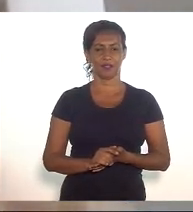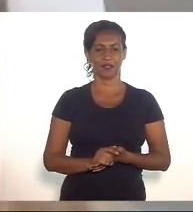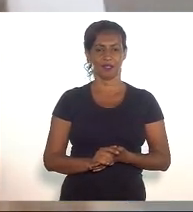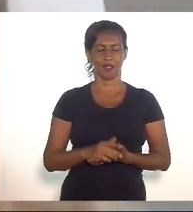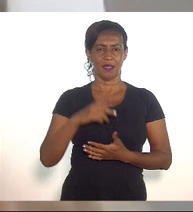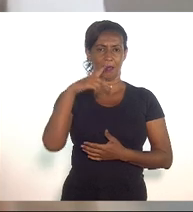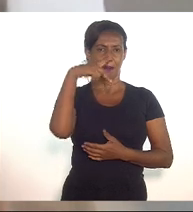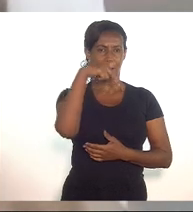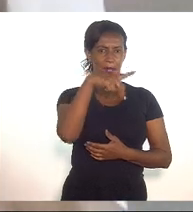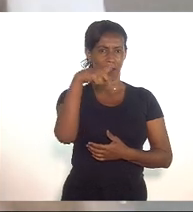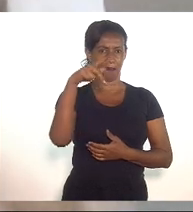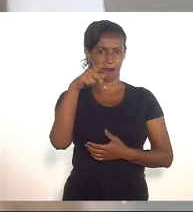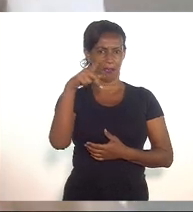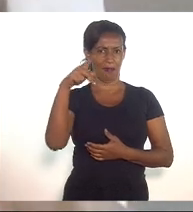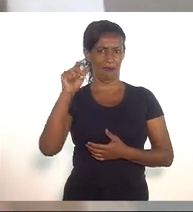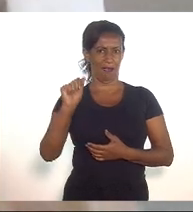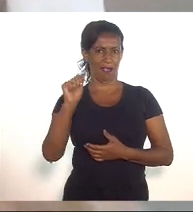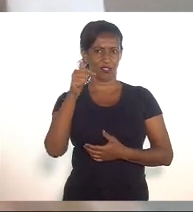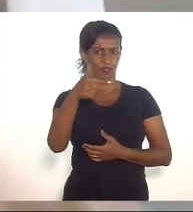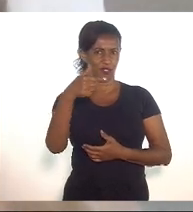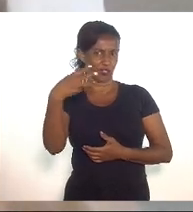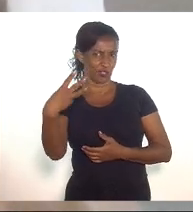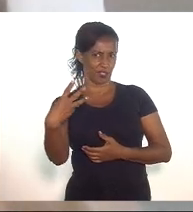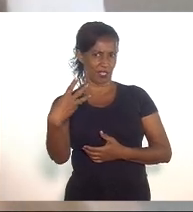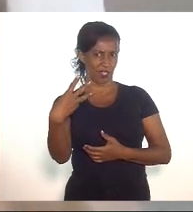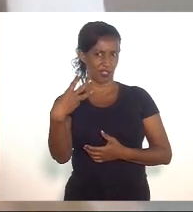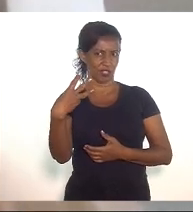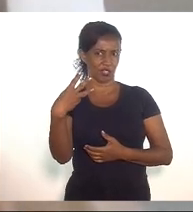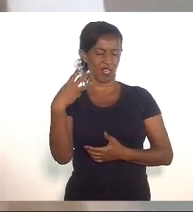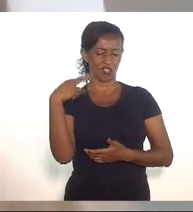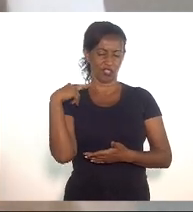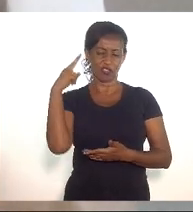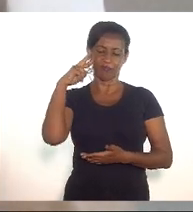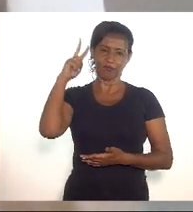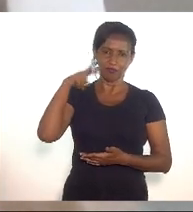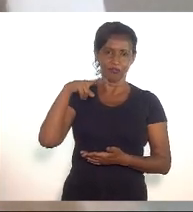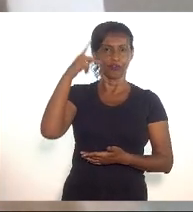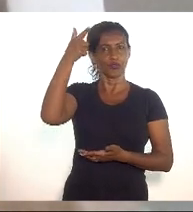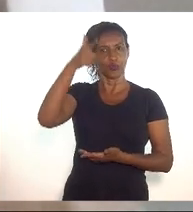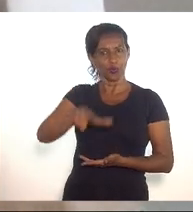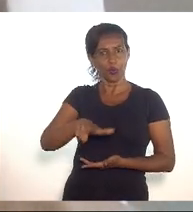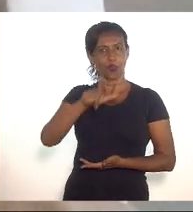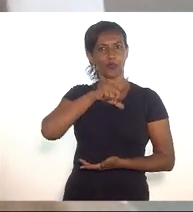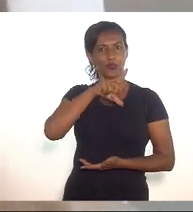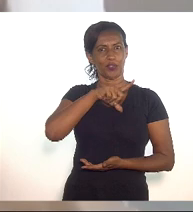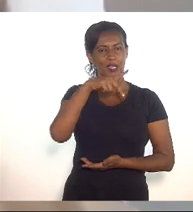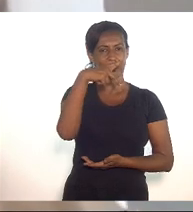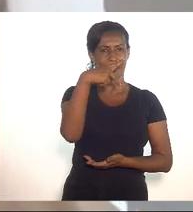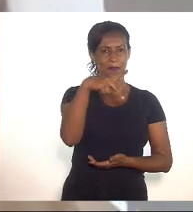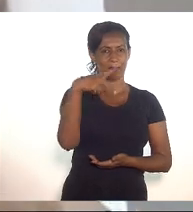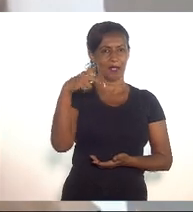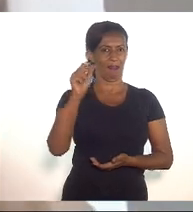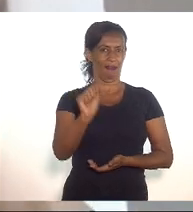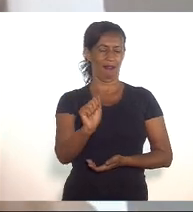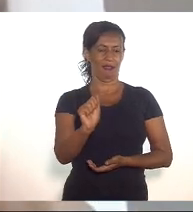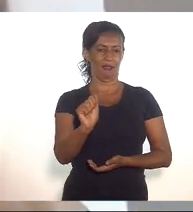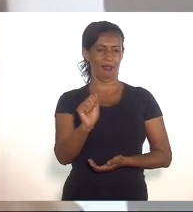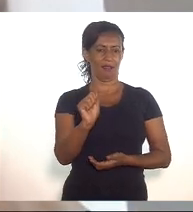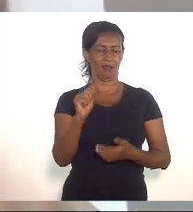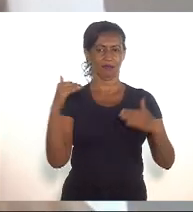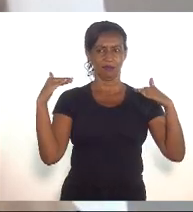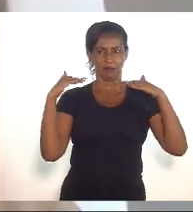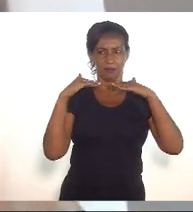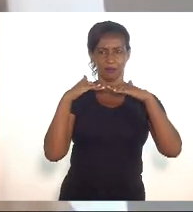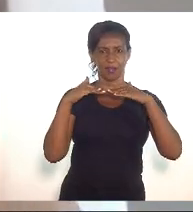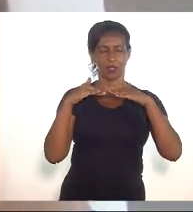PPA de 23, a gente conseguir ter esse PPA alinhado com